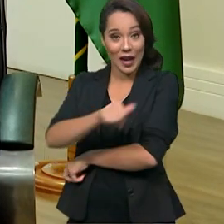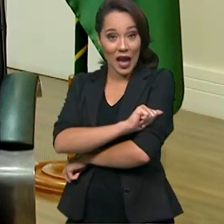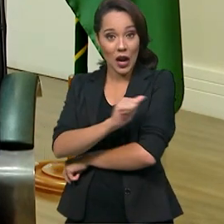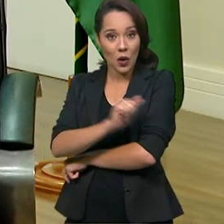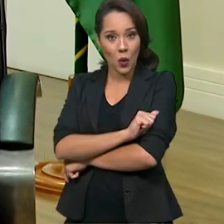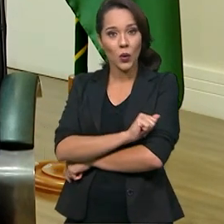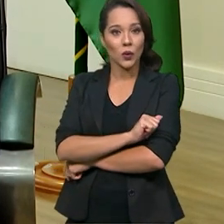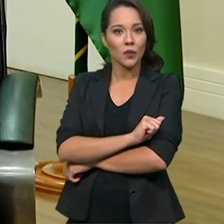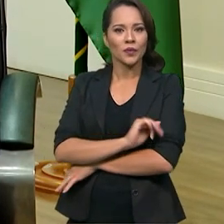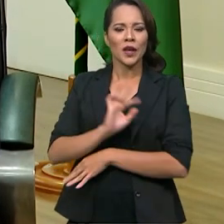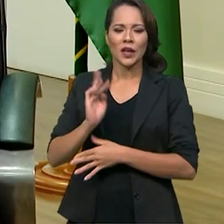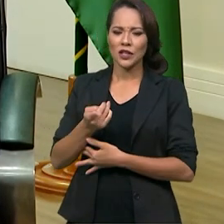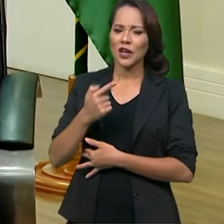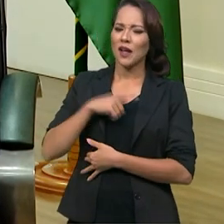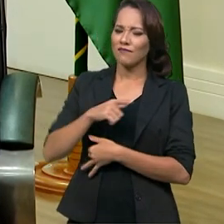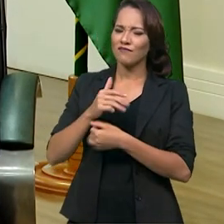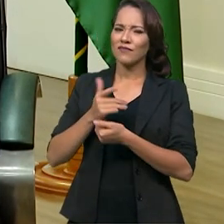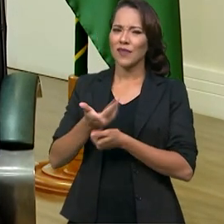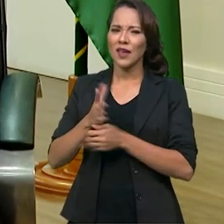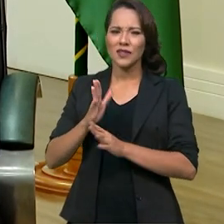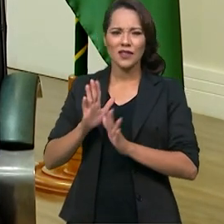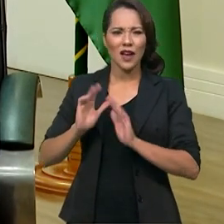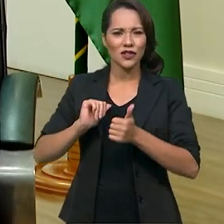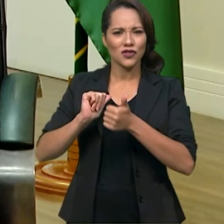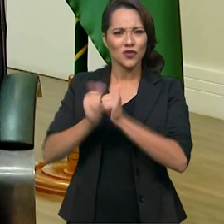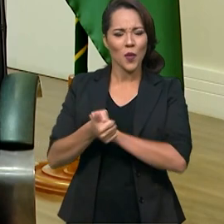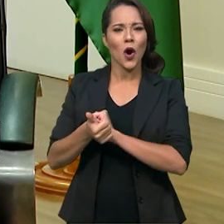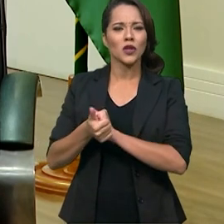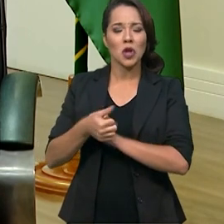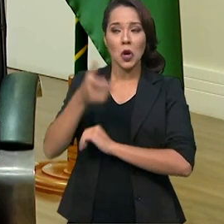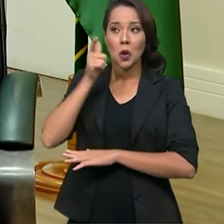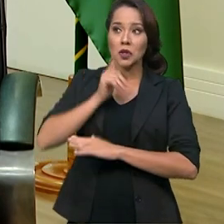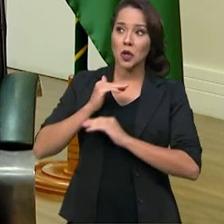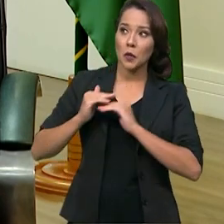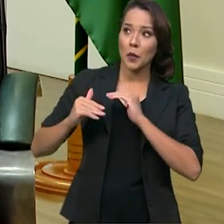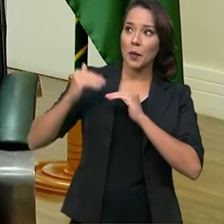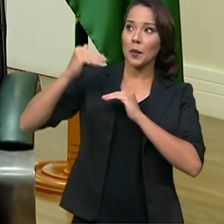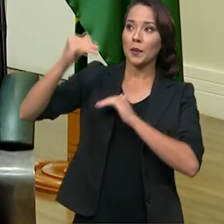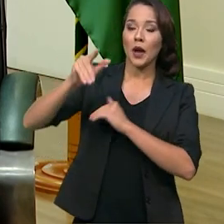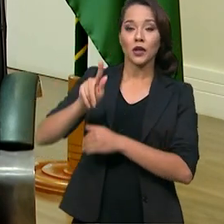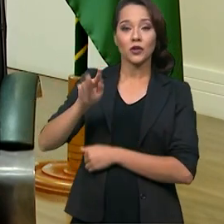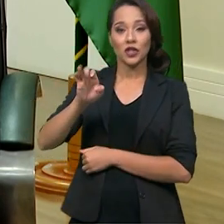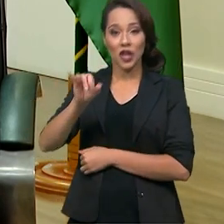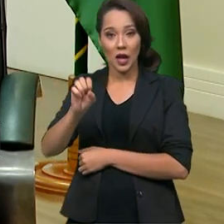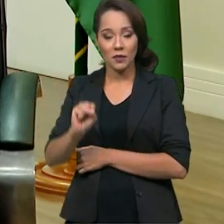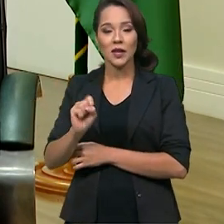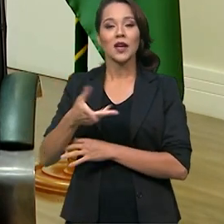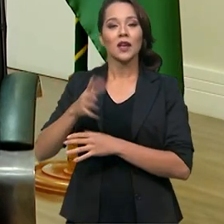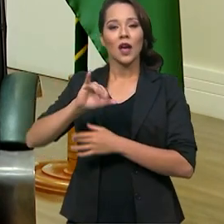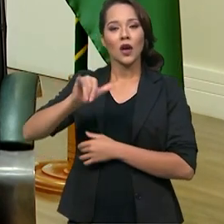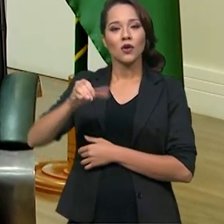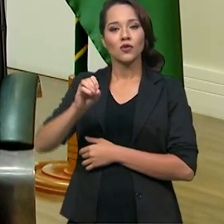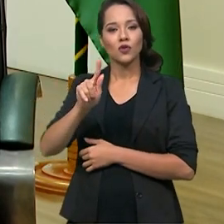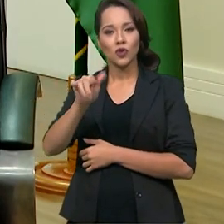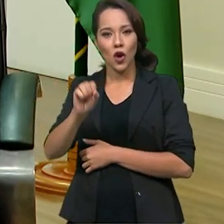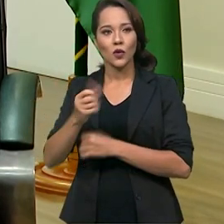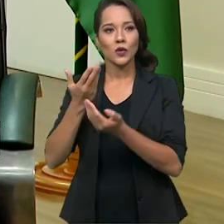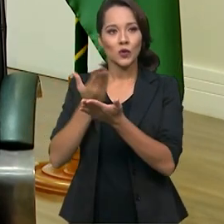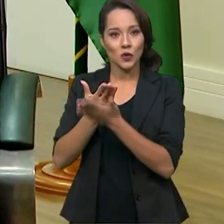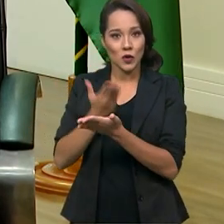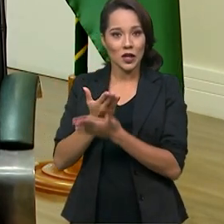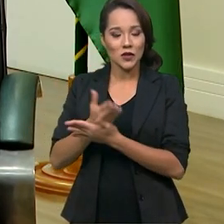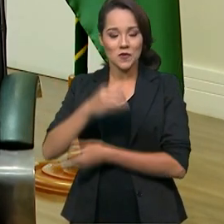que for bom em atividades esportivas e conseguir se classificar no JEBS, que é os Jogos Estudantis Brasileiros.